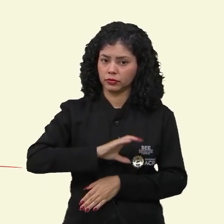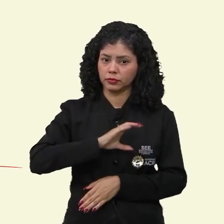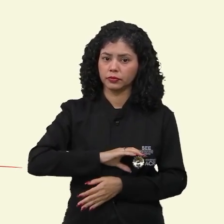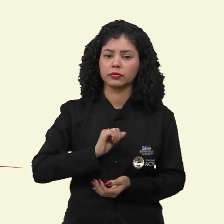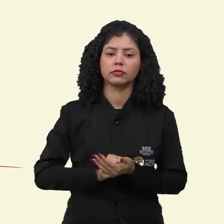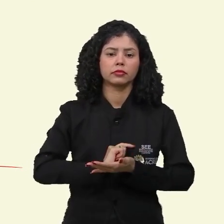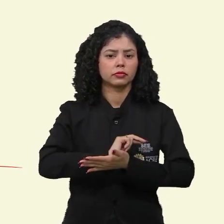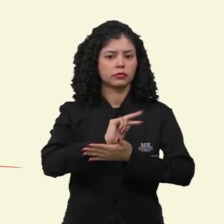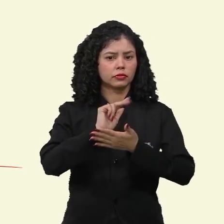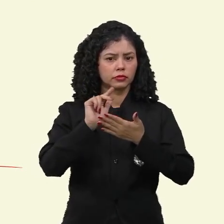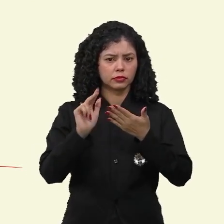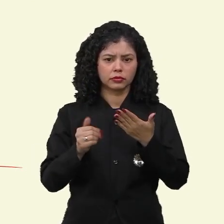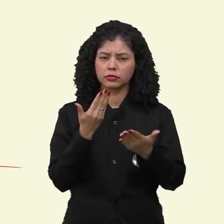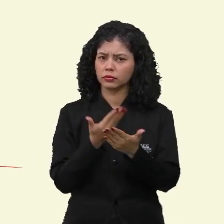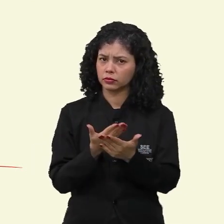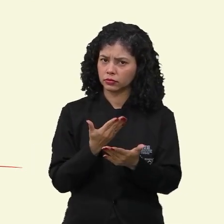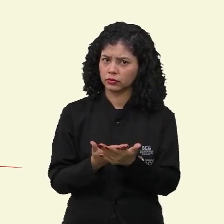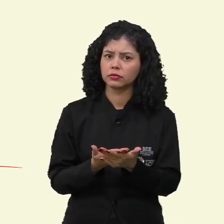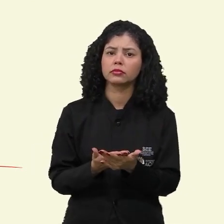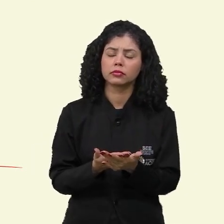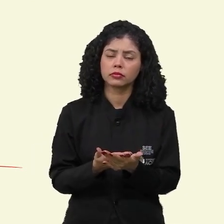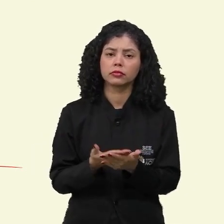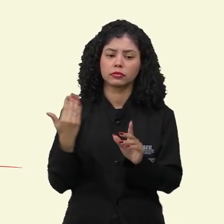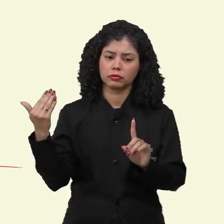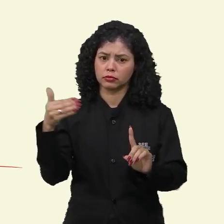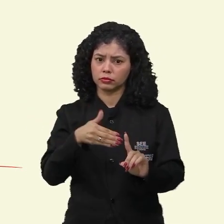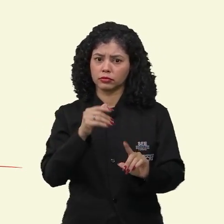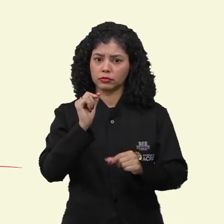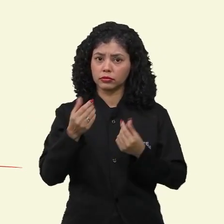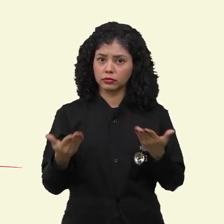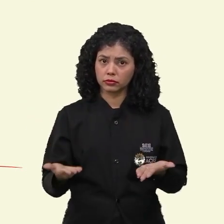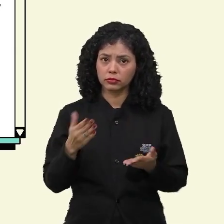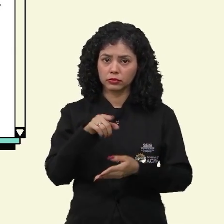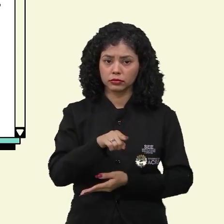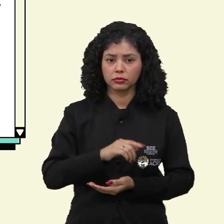temos vários estudos referentes a isso.